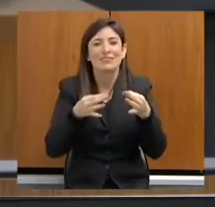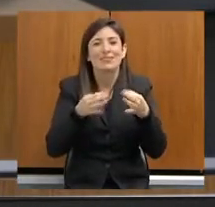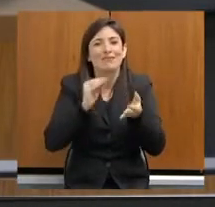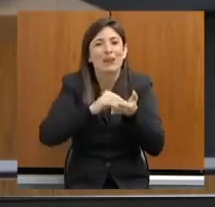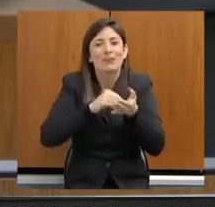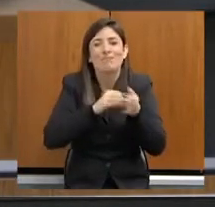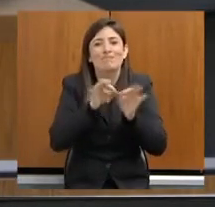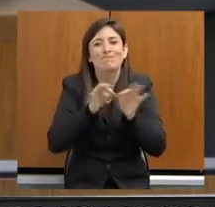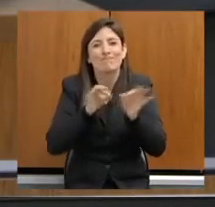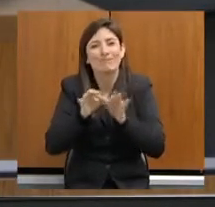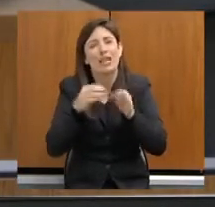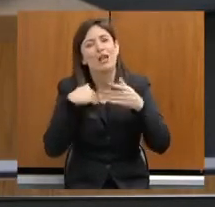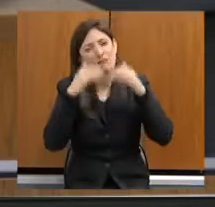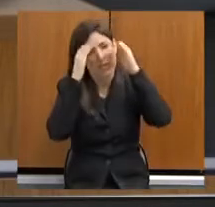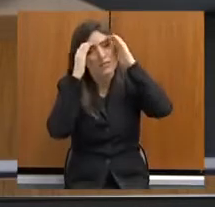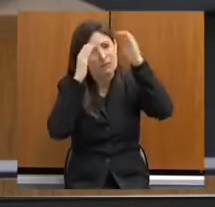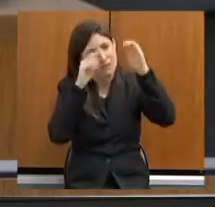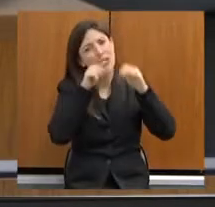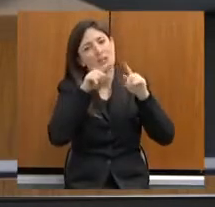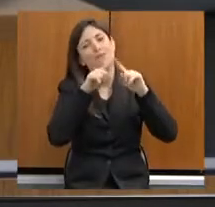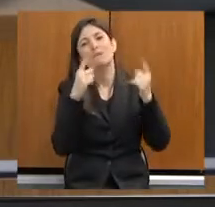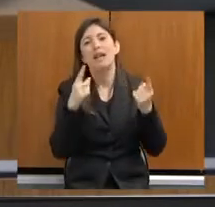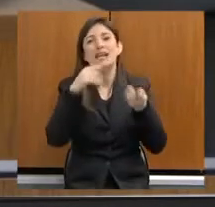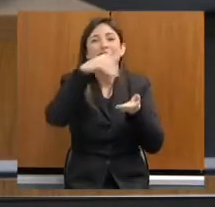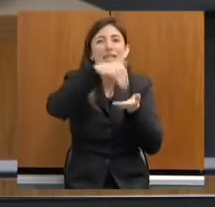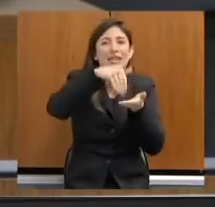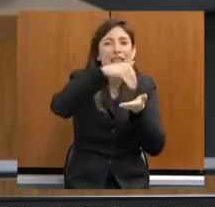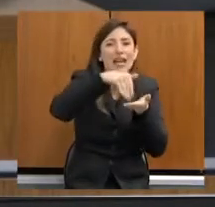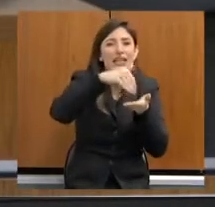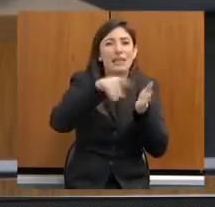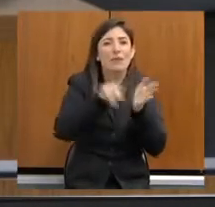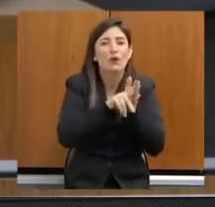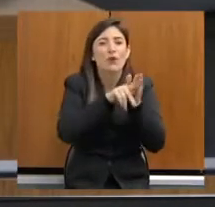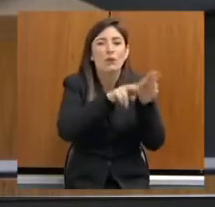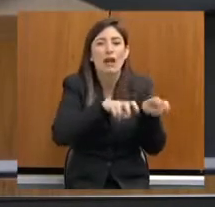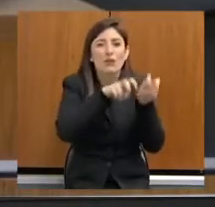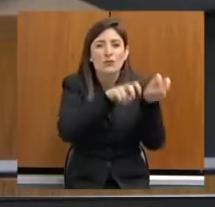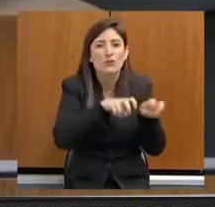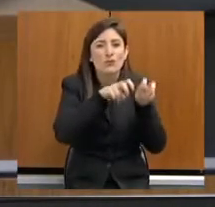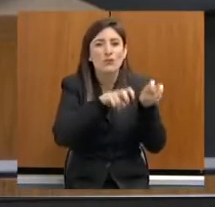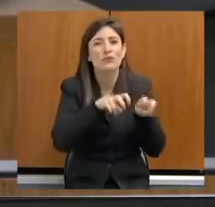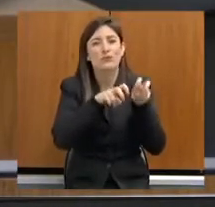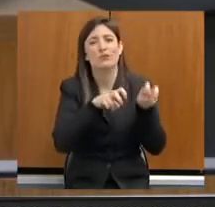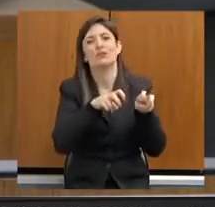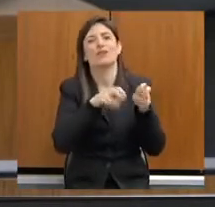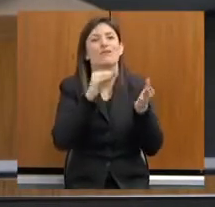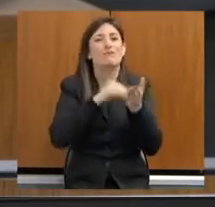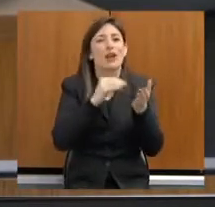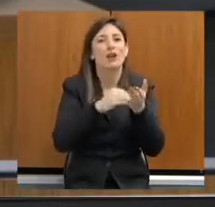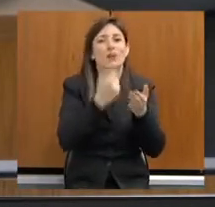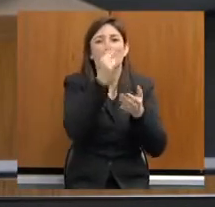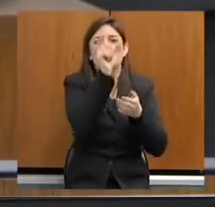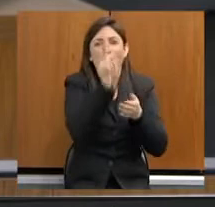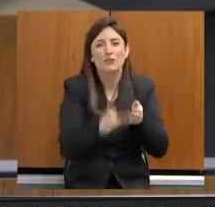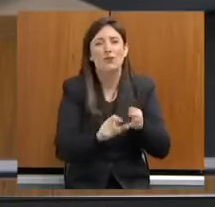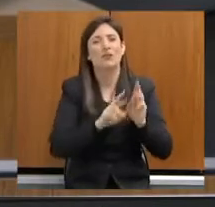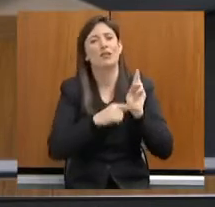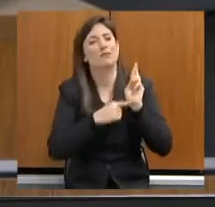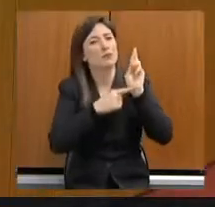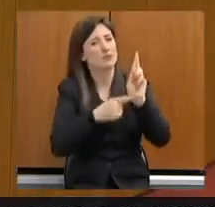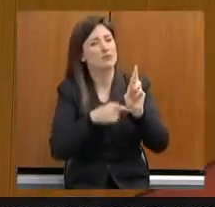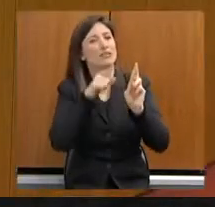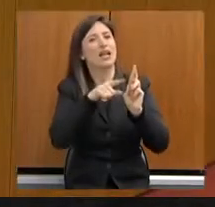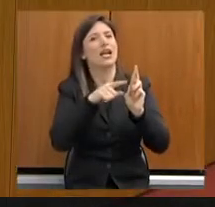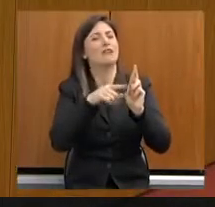excelência nossa senhora não tem né Na secretaria da Agricultura uma pessoa com esse peso e tem que ter o produtor tá na